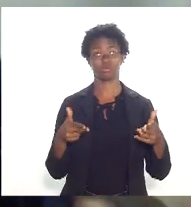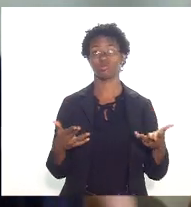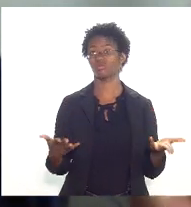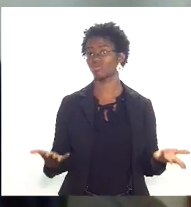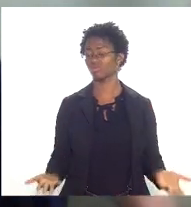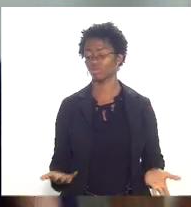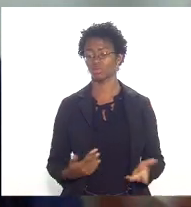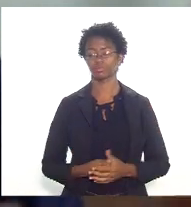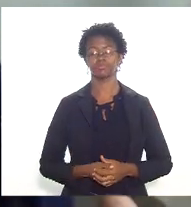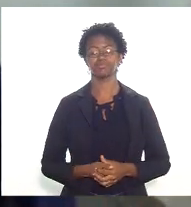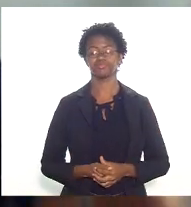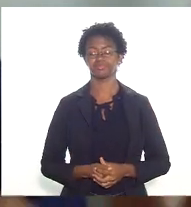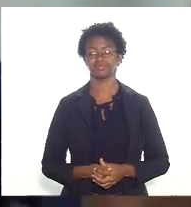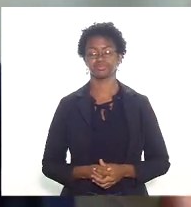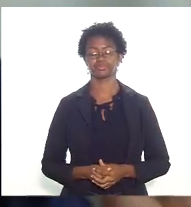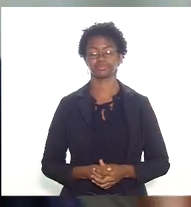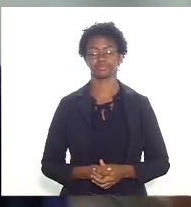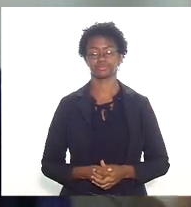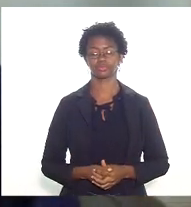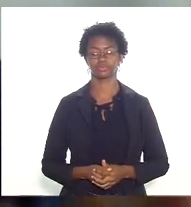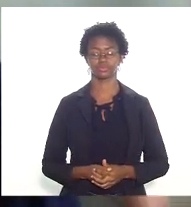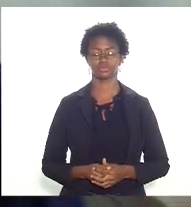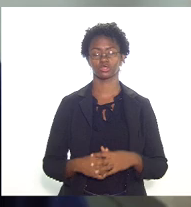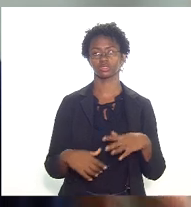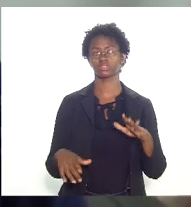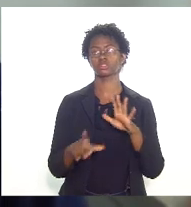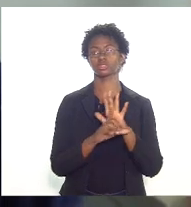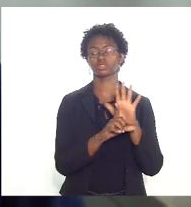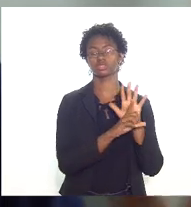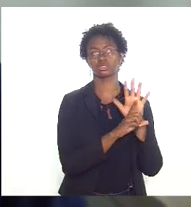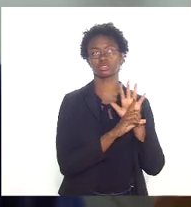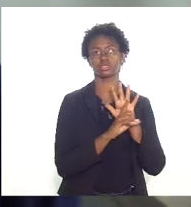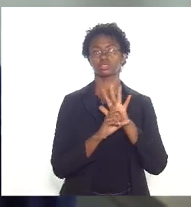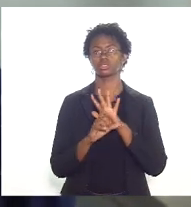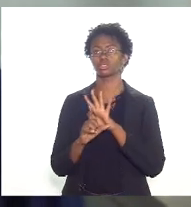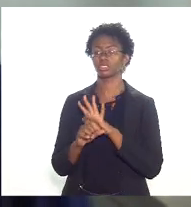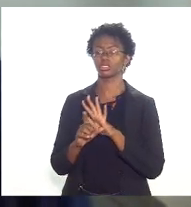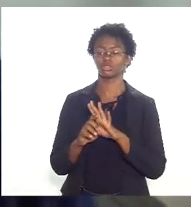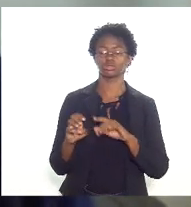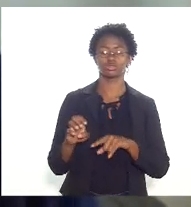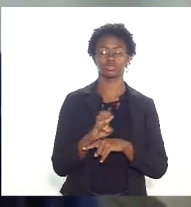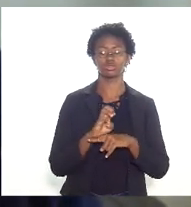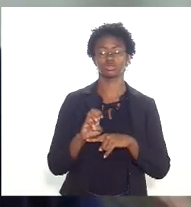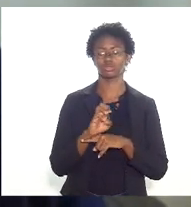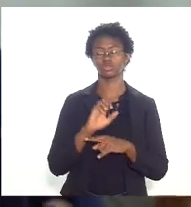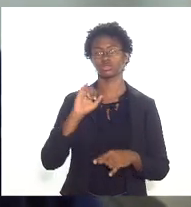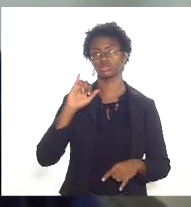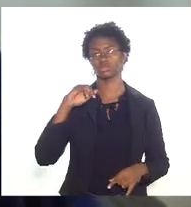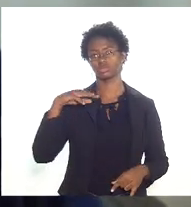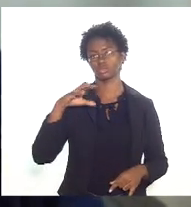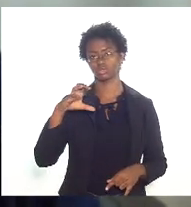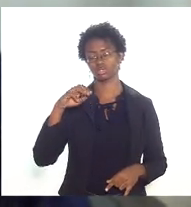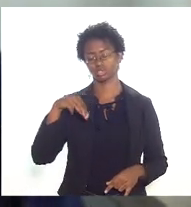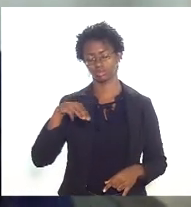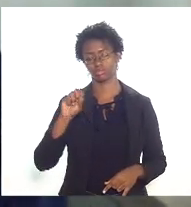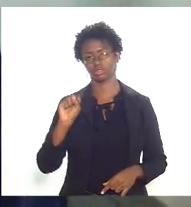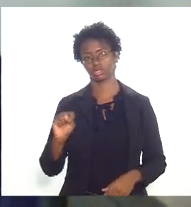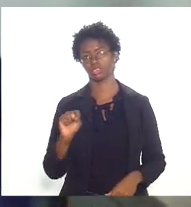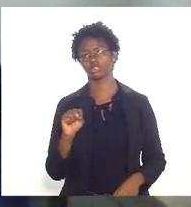fique incorporado à legislação tributária Estadual a cláusula Quinta do convênio ICMS 188 de Padre